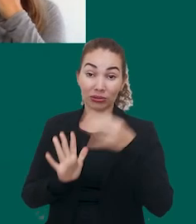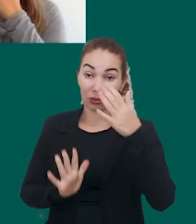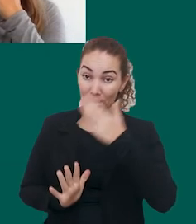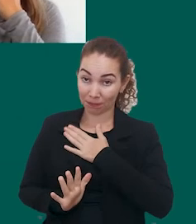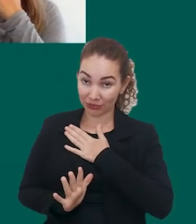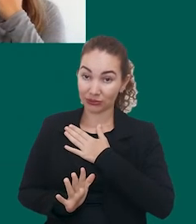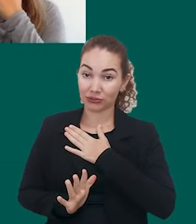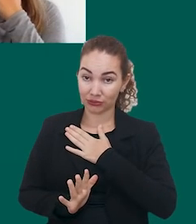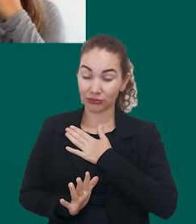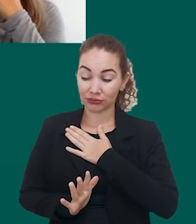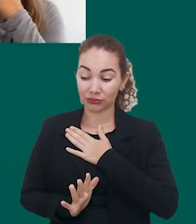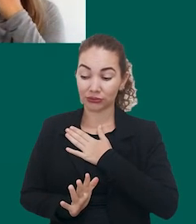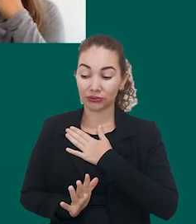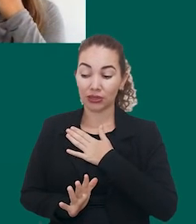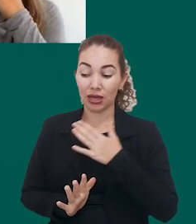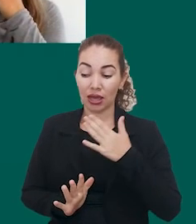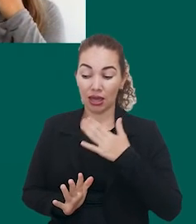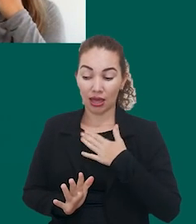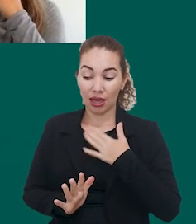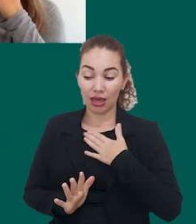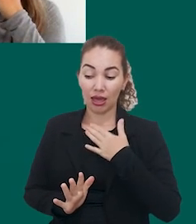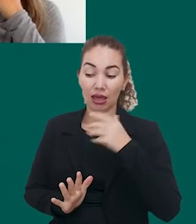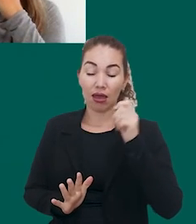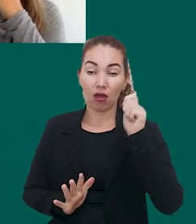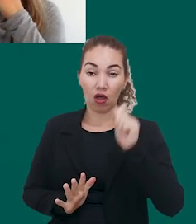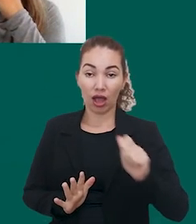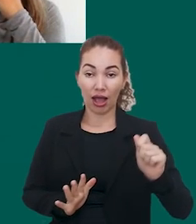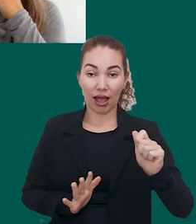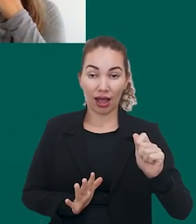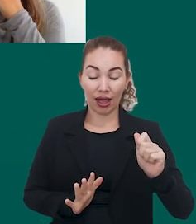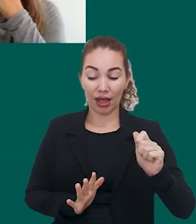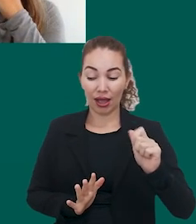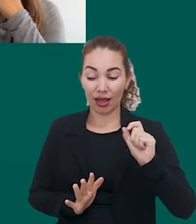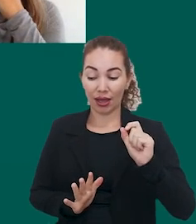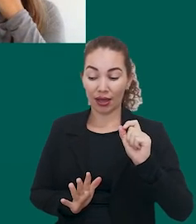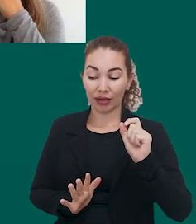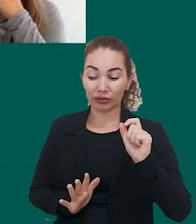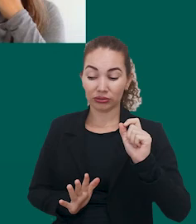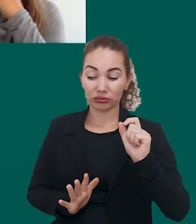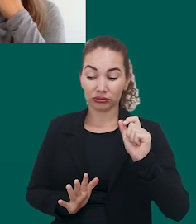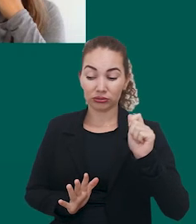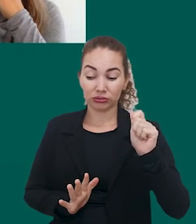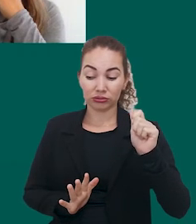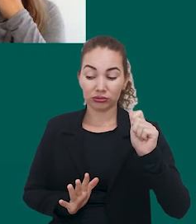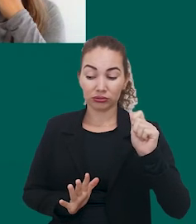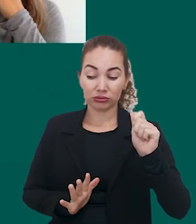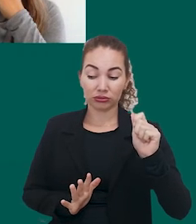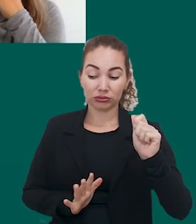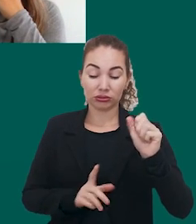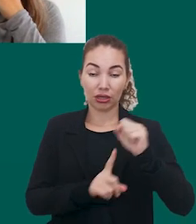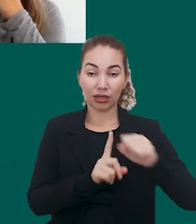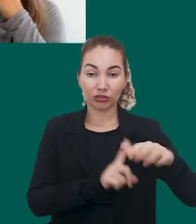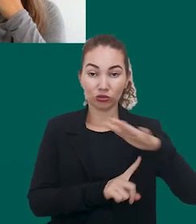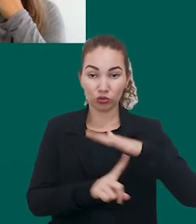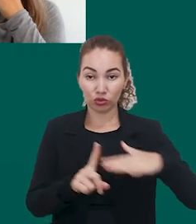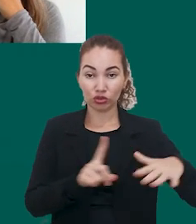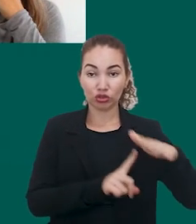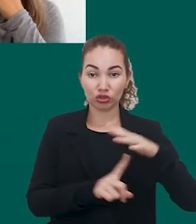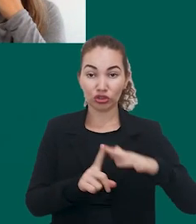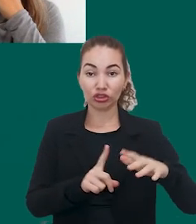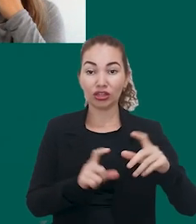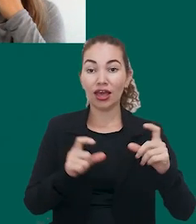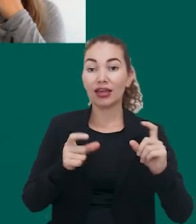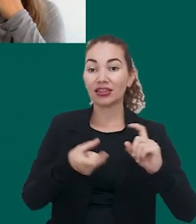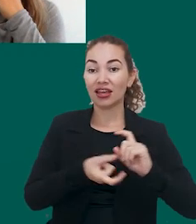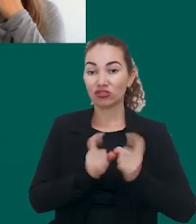Eu prefiro me respaldar pelo que a FEBRASGO, né, que é a Sociedade de Ginecologia, e também a Sociedade